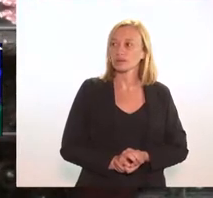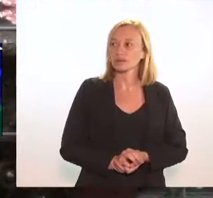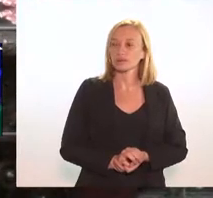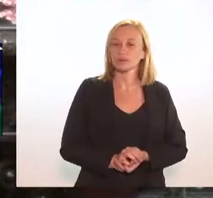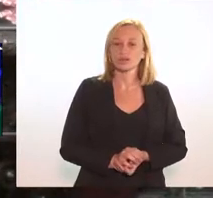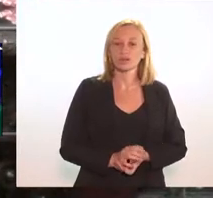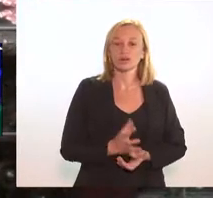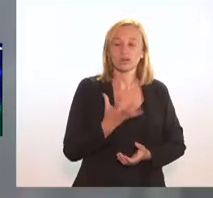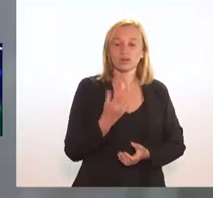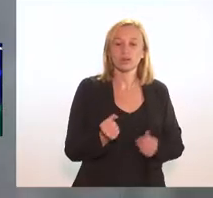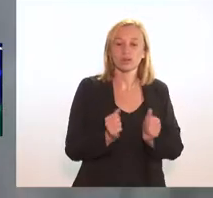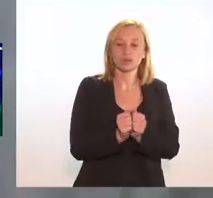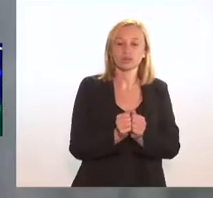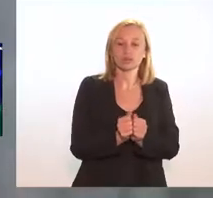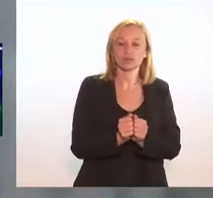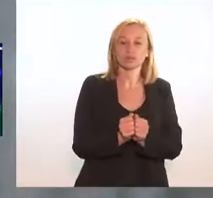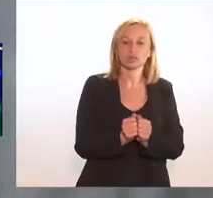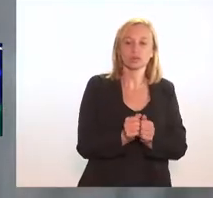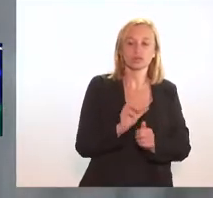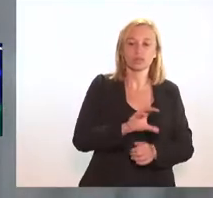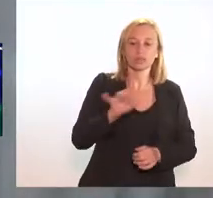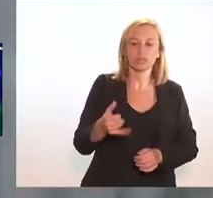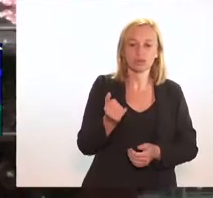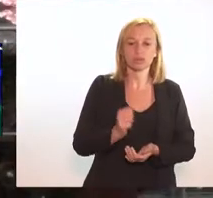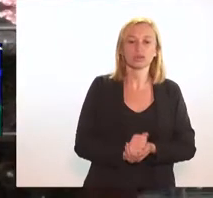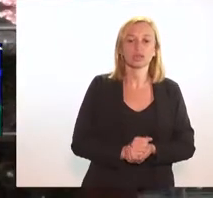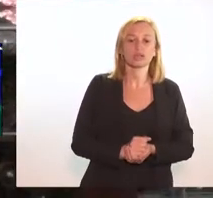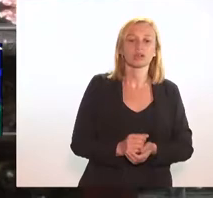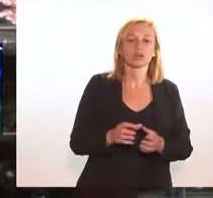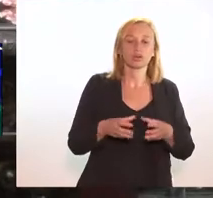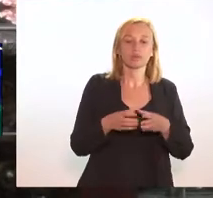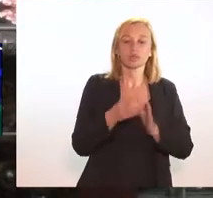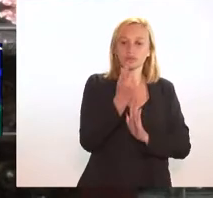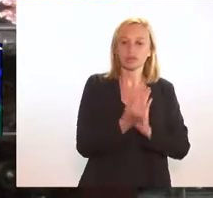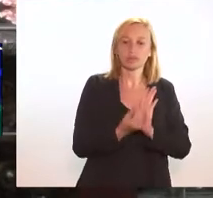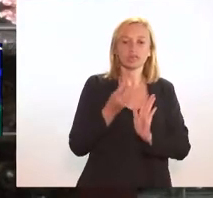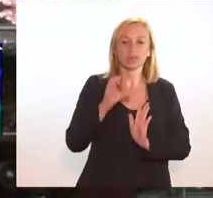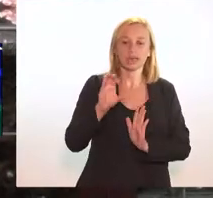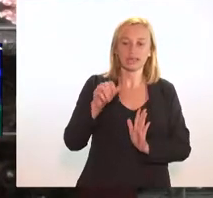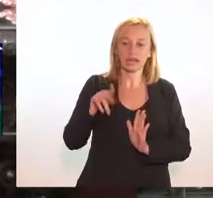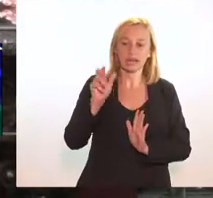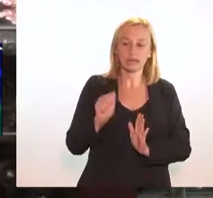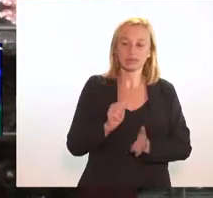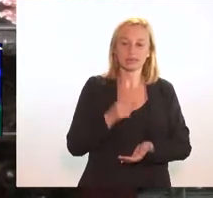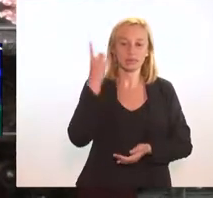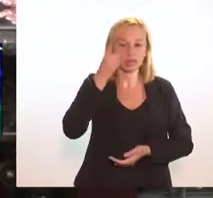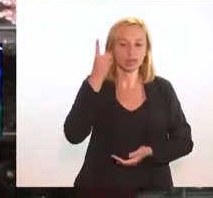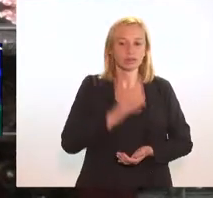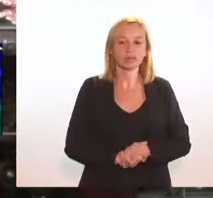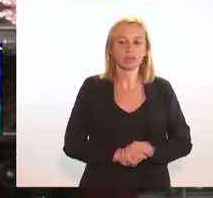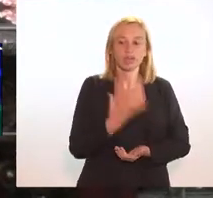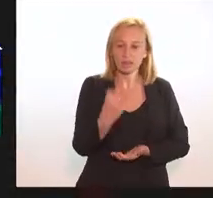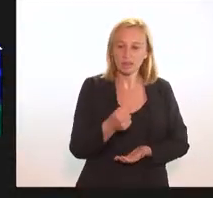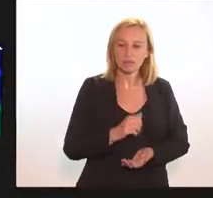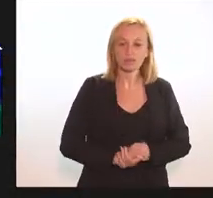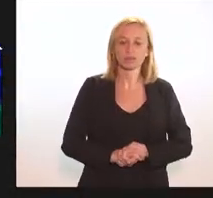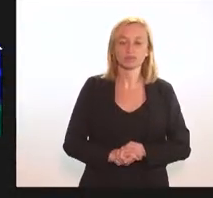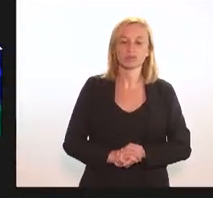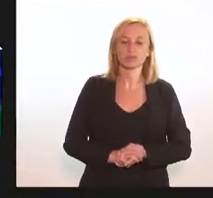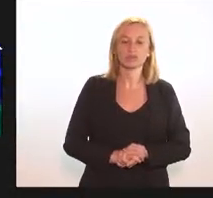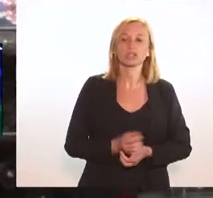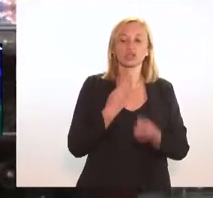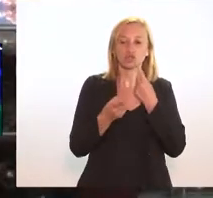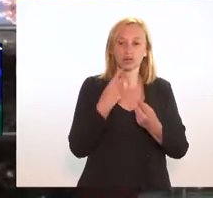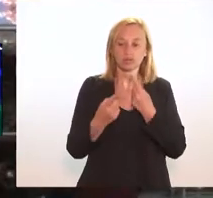Voto com a CCJ, favorável, senhor presidente. Pela Comissão de Orçamento, deputado Márcio Canella. Favorável. Os